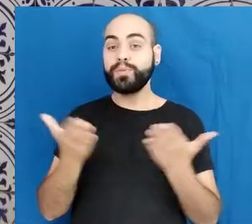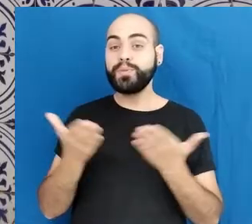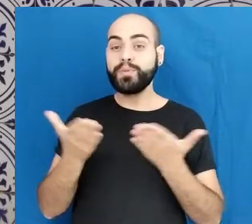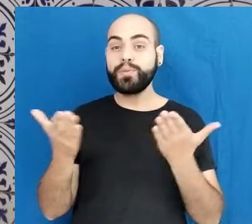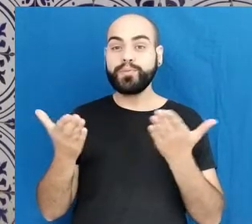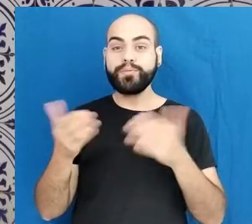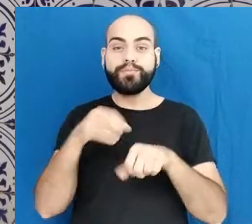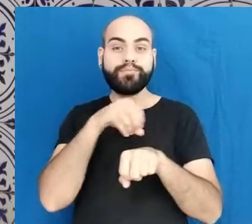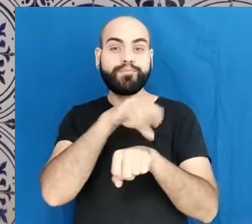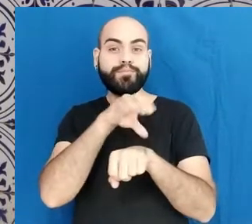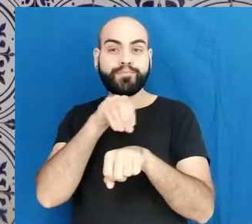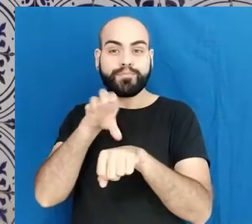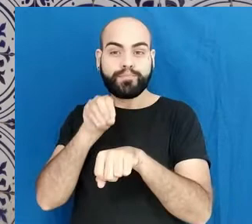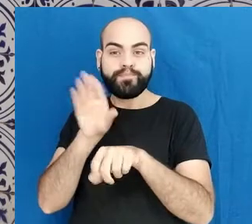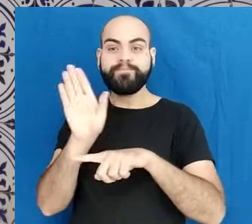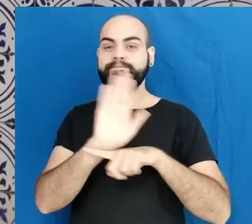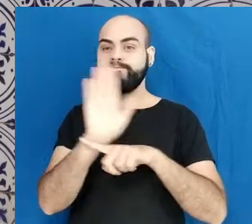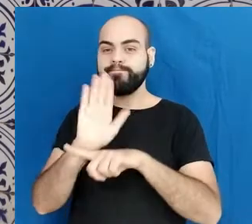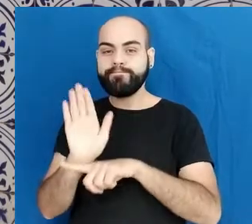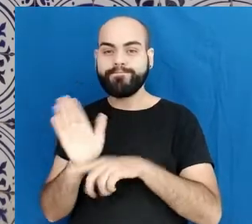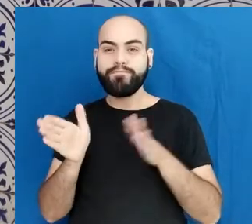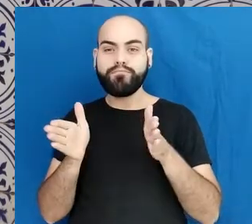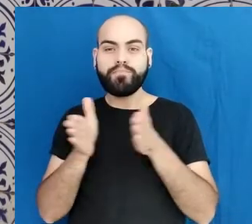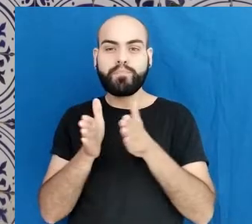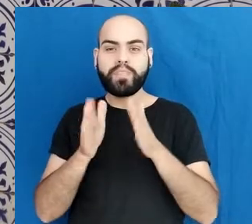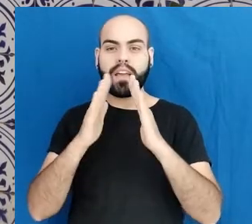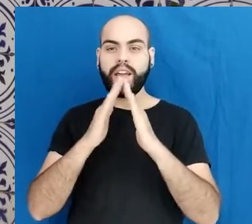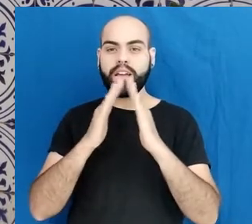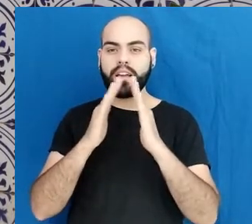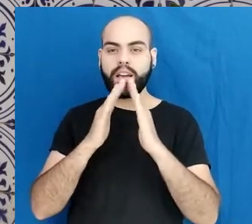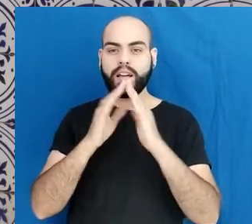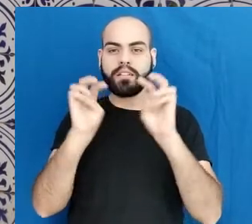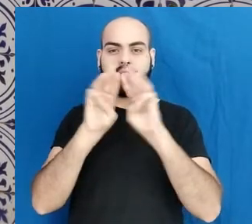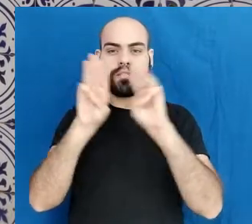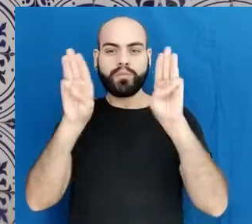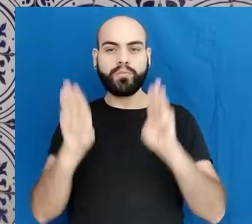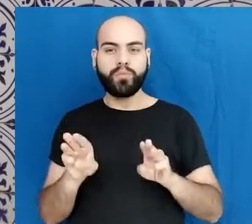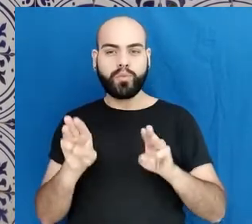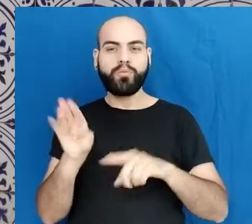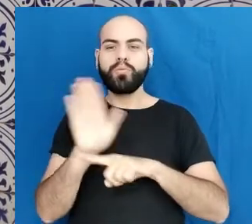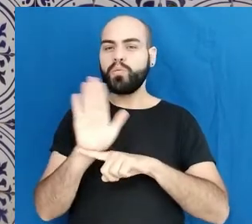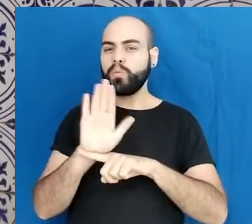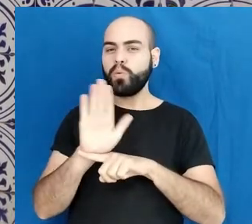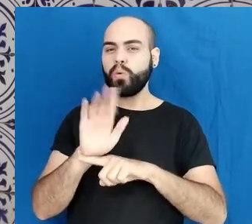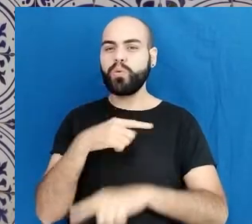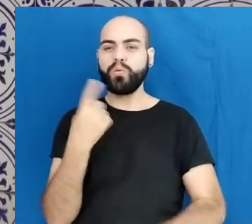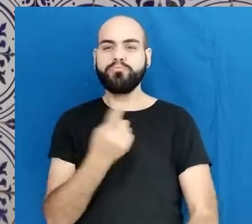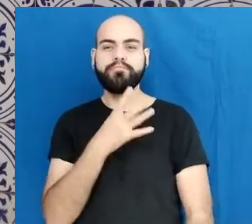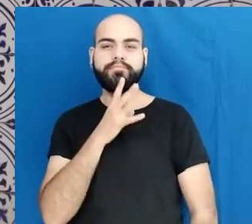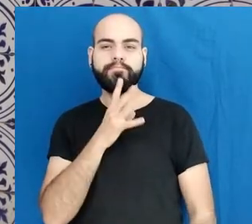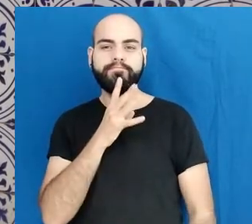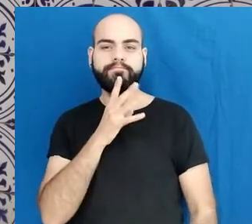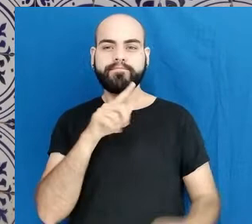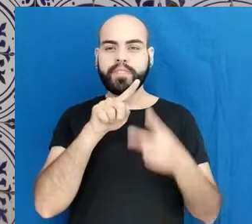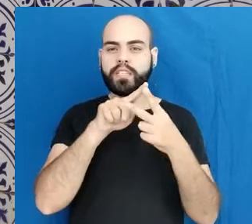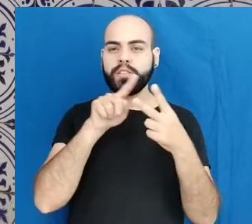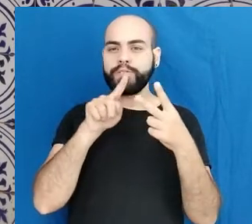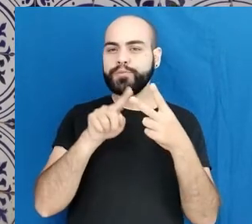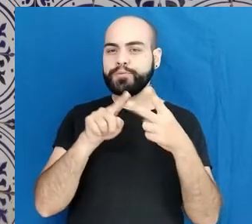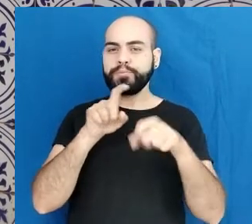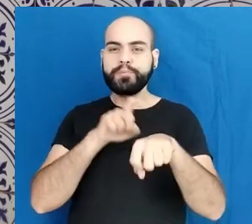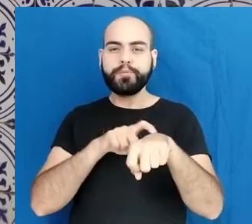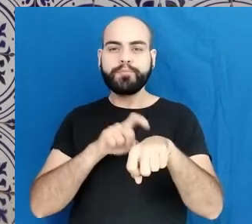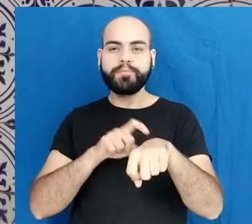Hoje vamos compartilhar com vocês o mini documentário A Casa Museu. Neste mini documentário, vamos conhecer